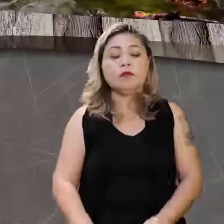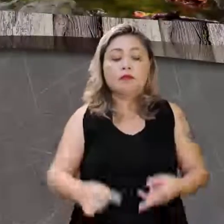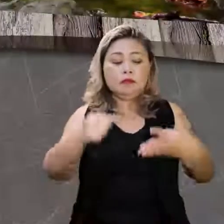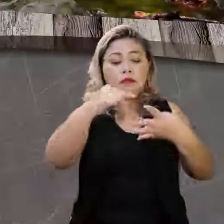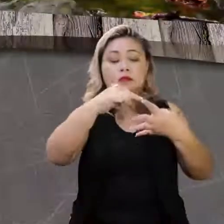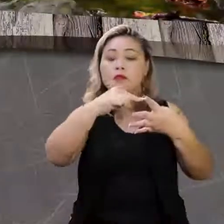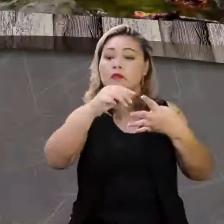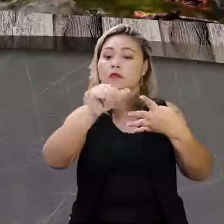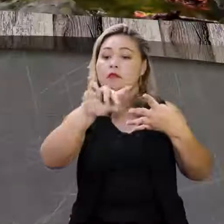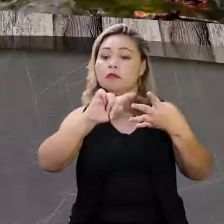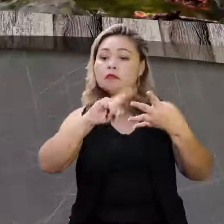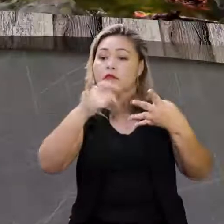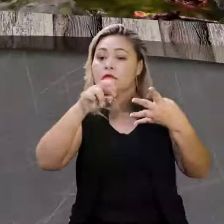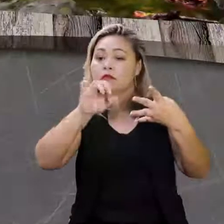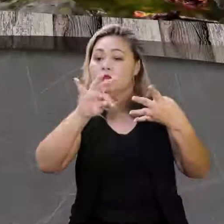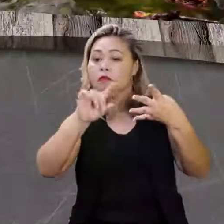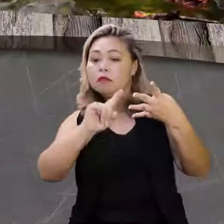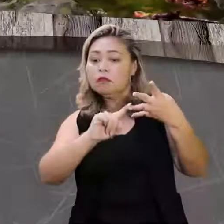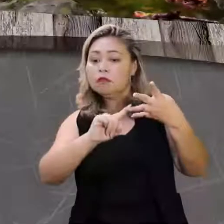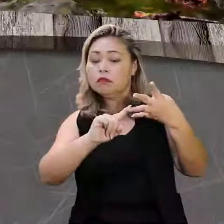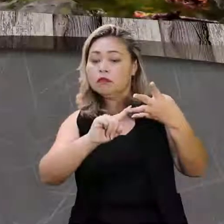Alopátrica, parapátrica,